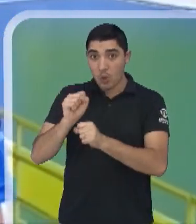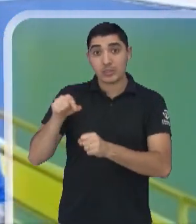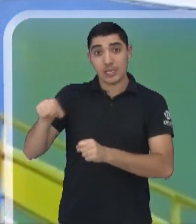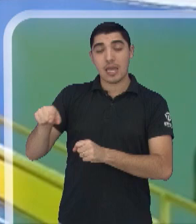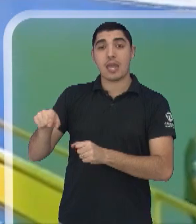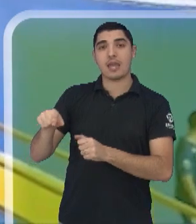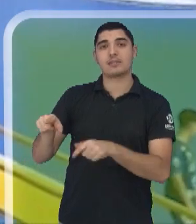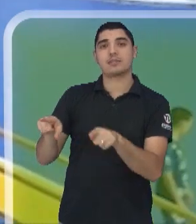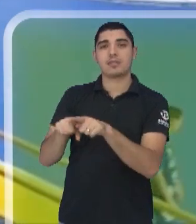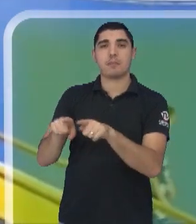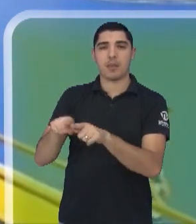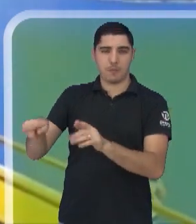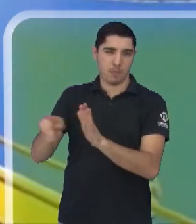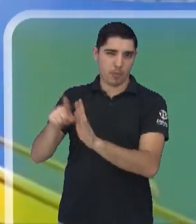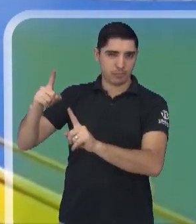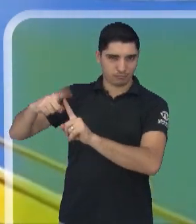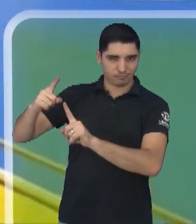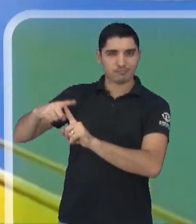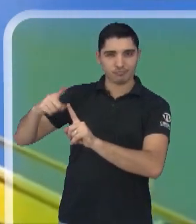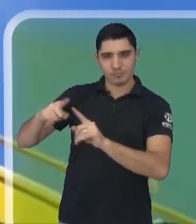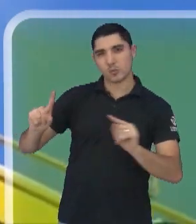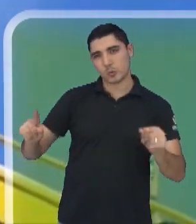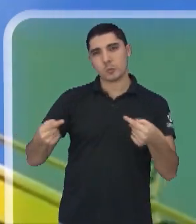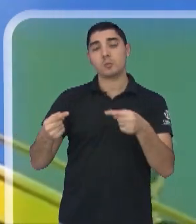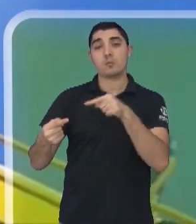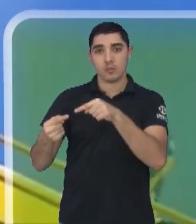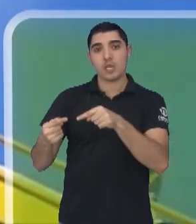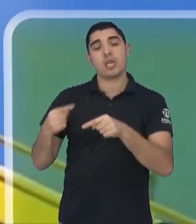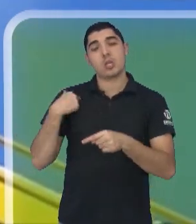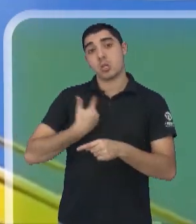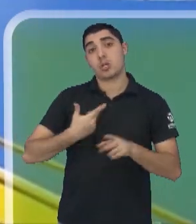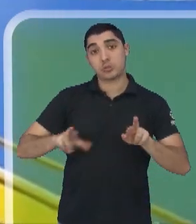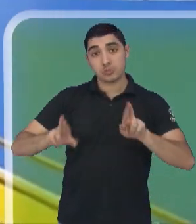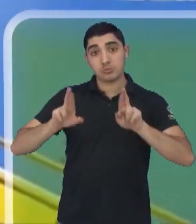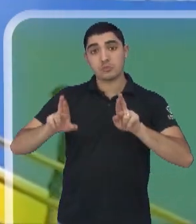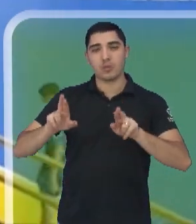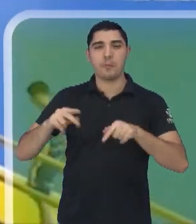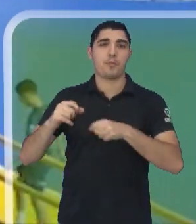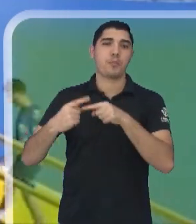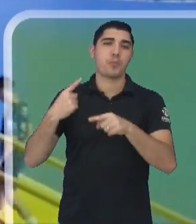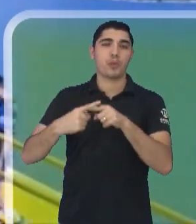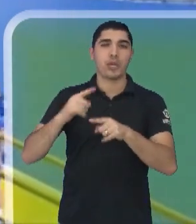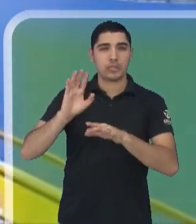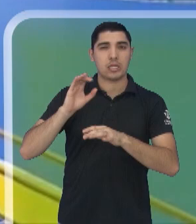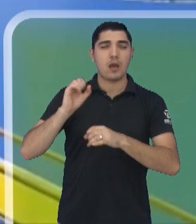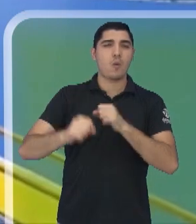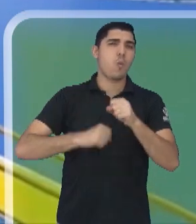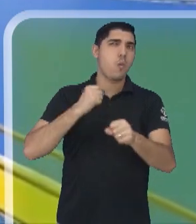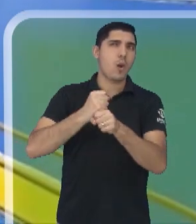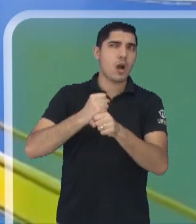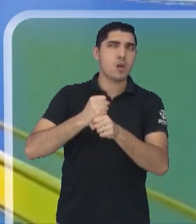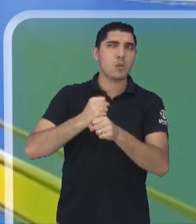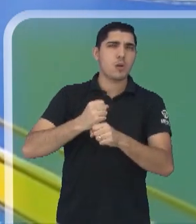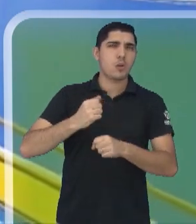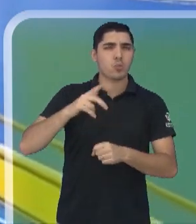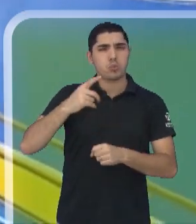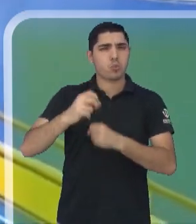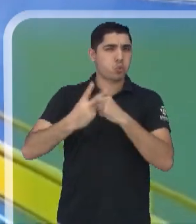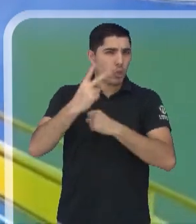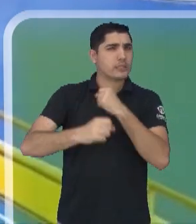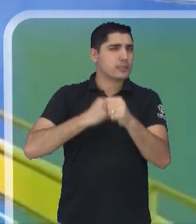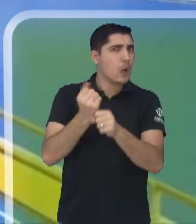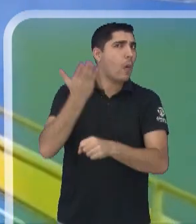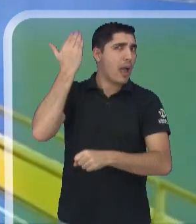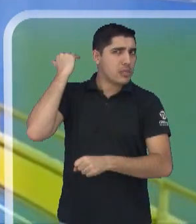Sport Futuro, que tivemos alguns confrontos ano passado, ano retrasado. Tivemos alguns confrontos duros,